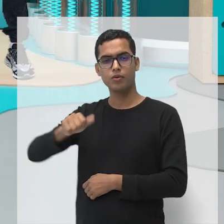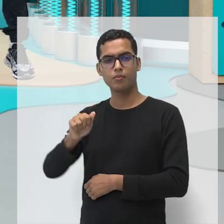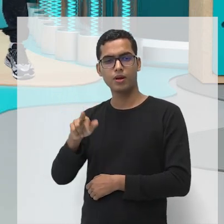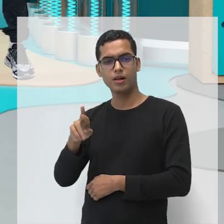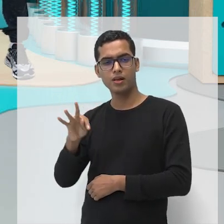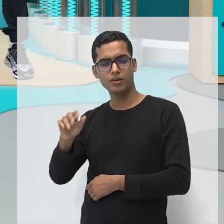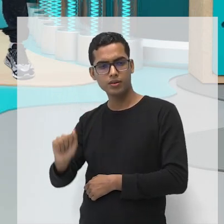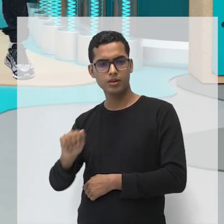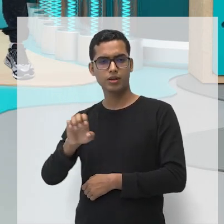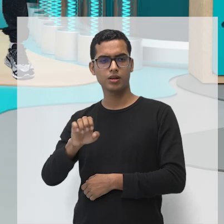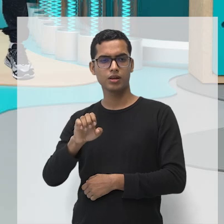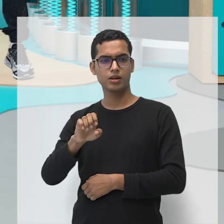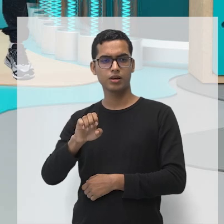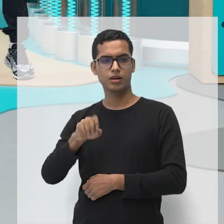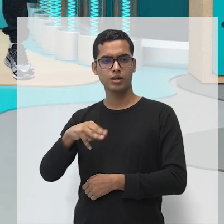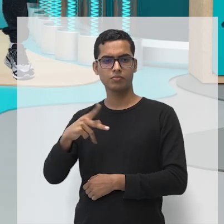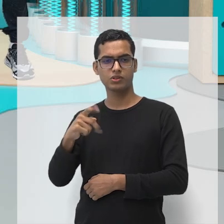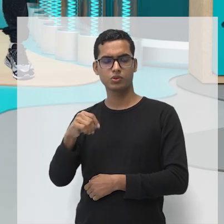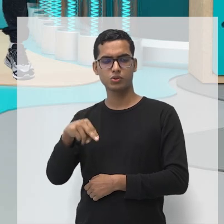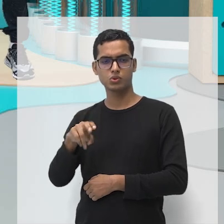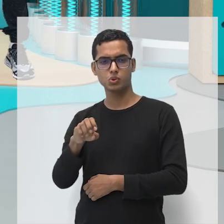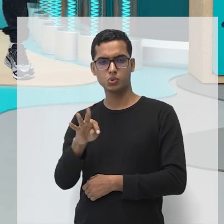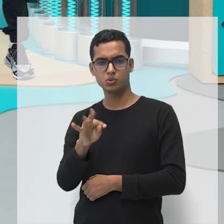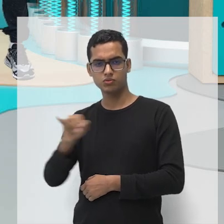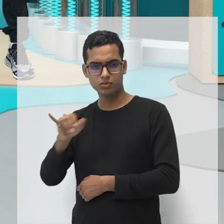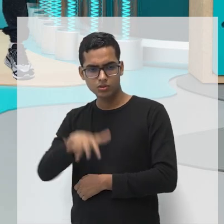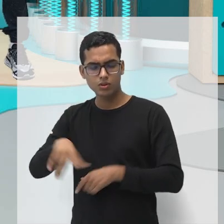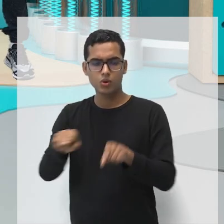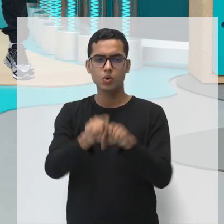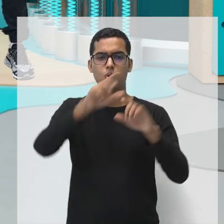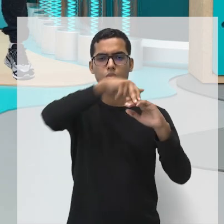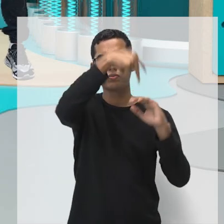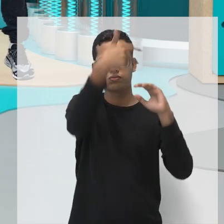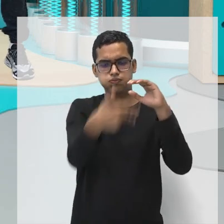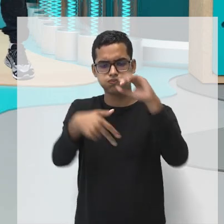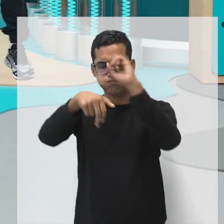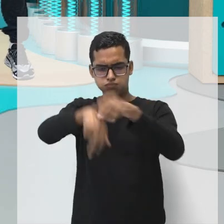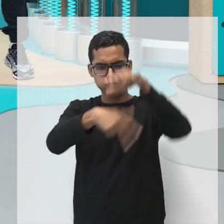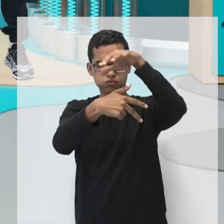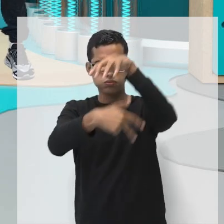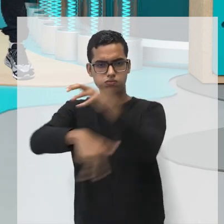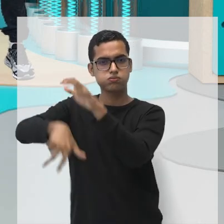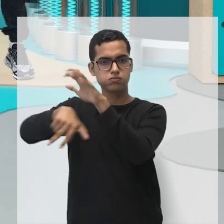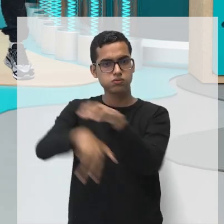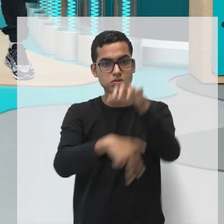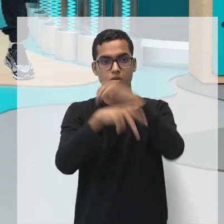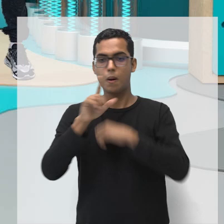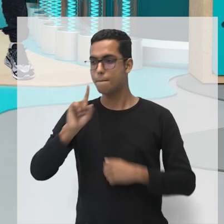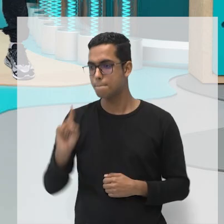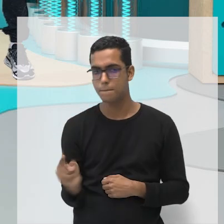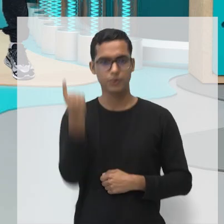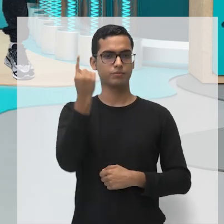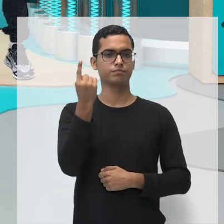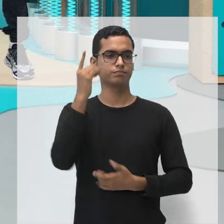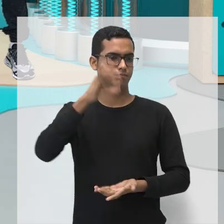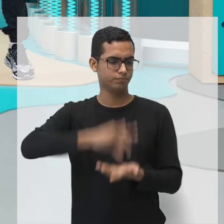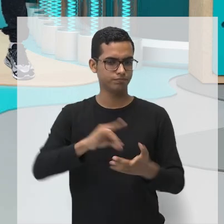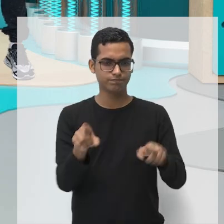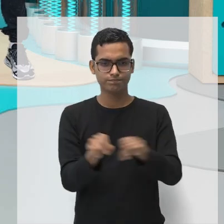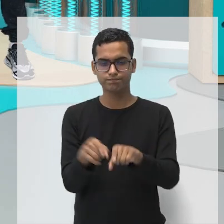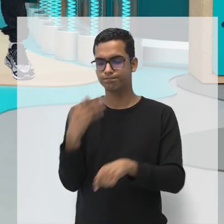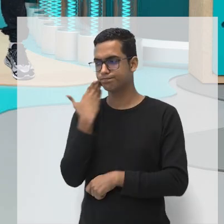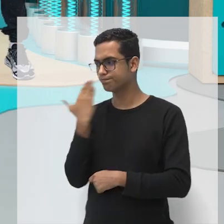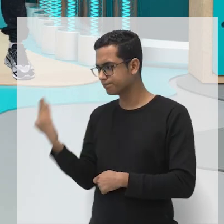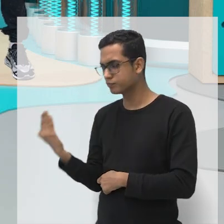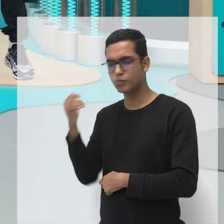hoje ela é uma professora renomada da área do base jump. Ela foi a primeira a realizar, olha só, um feito conferido aí